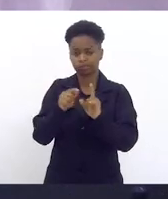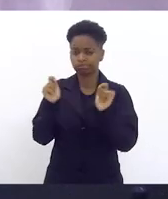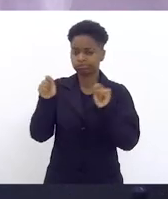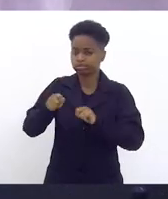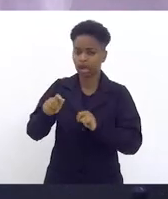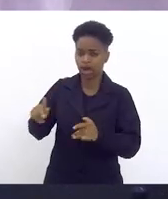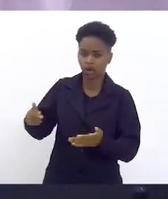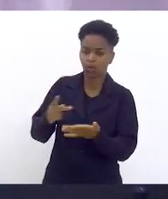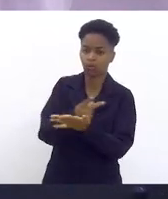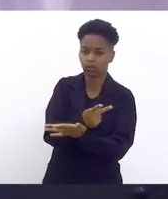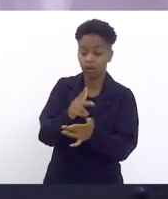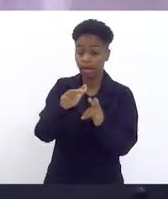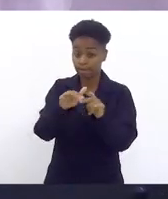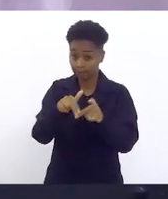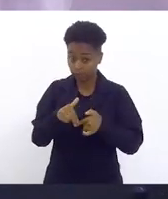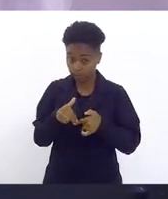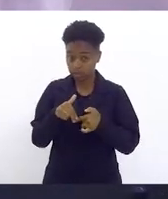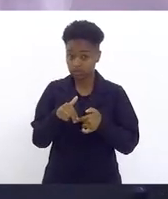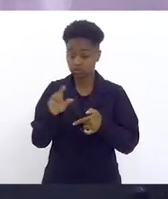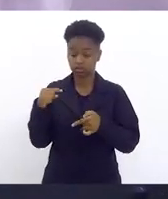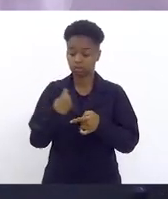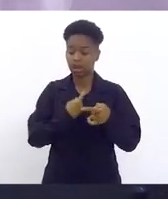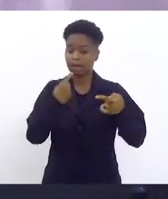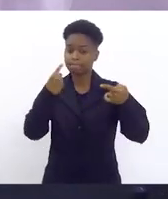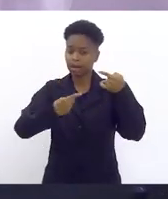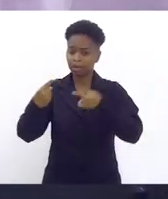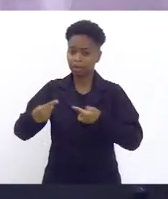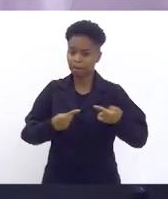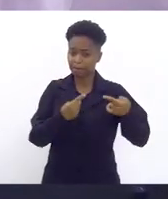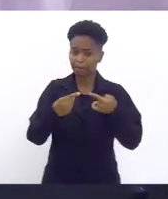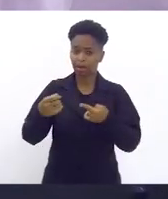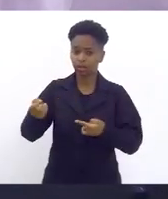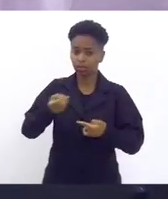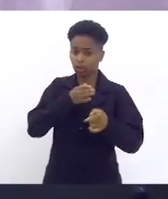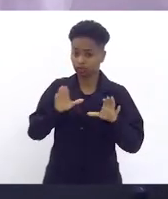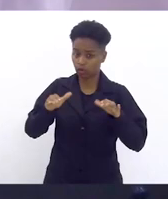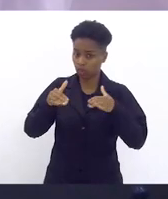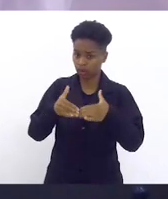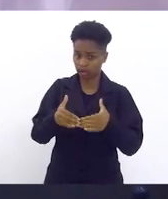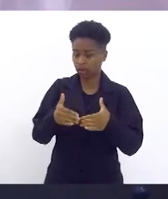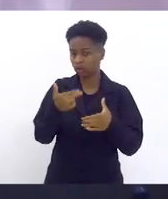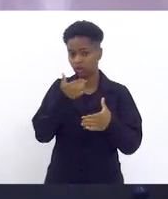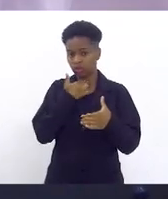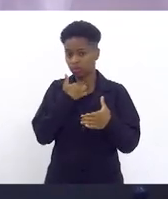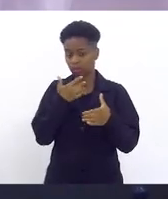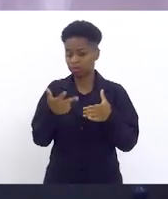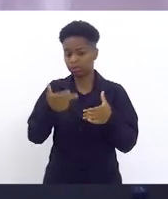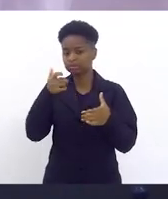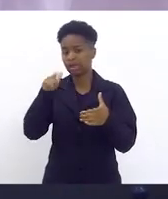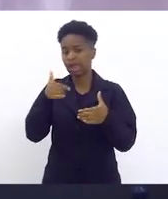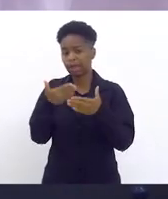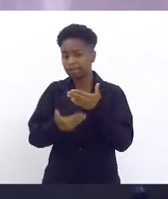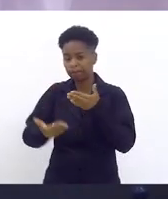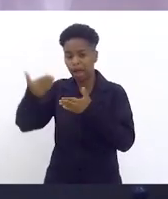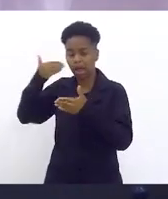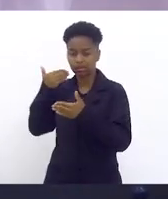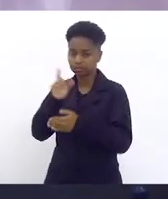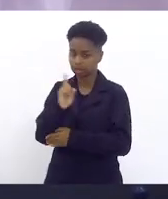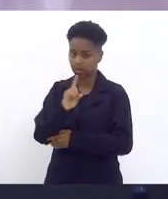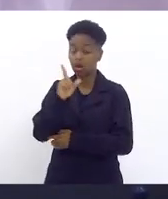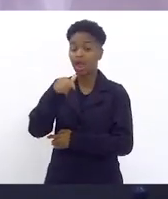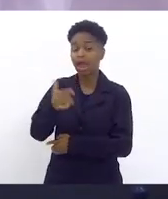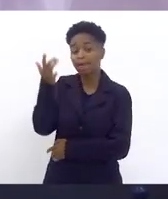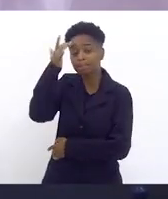por essa razão a discussão de um novo congresso não pode ser vista como um retrocesso mas